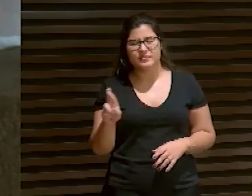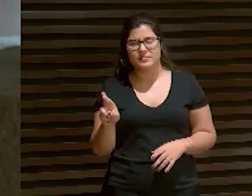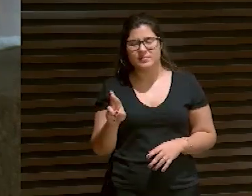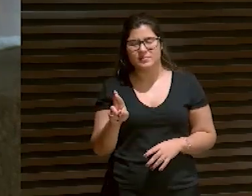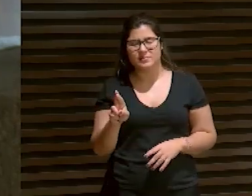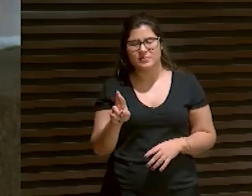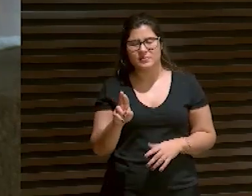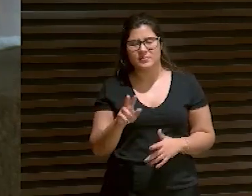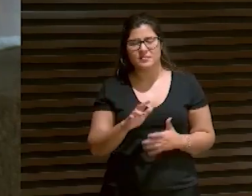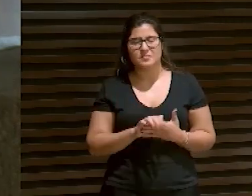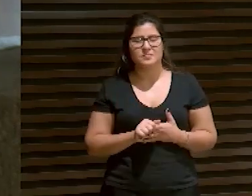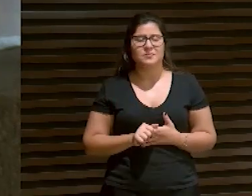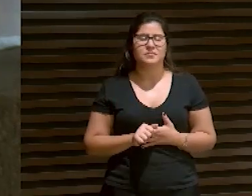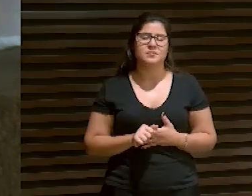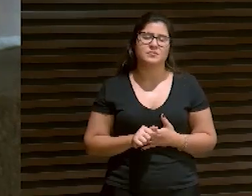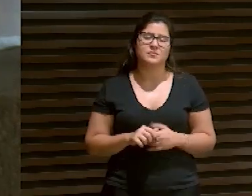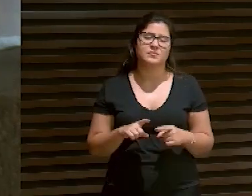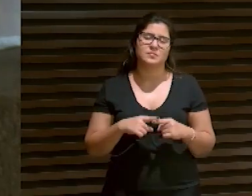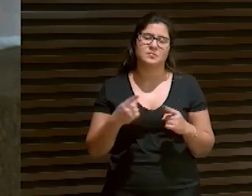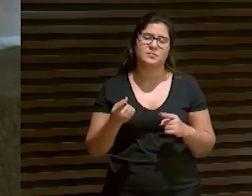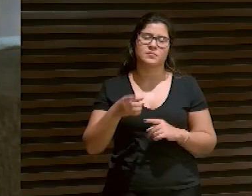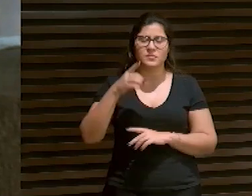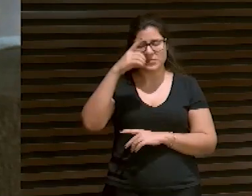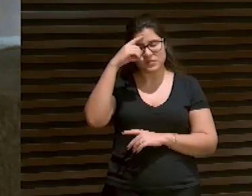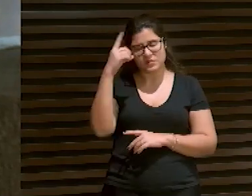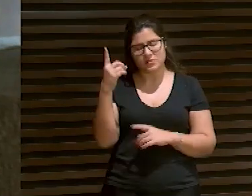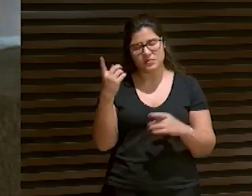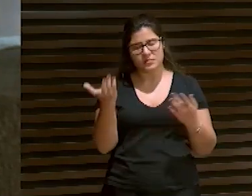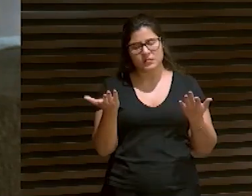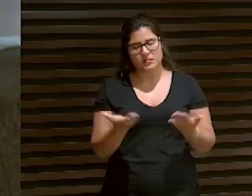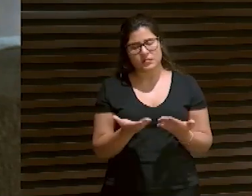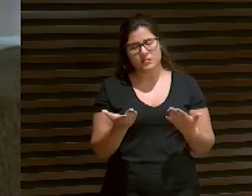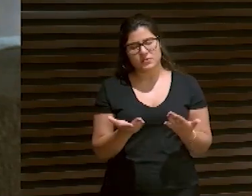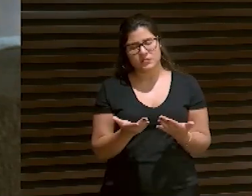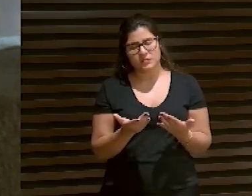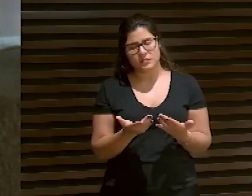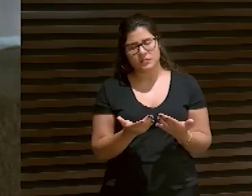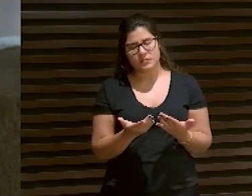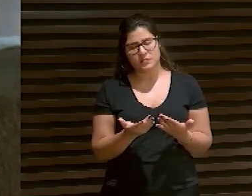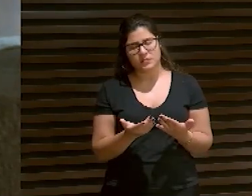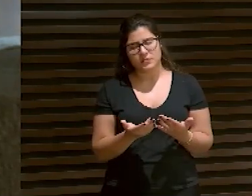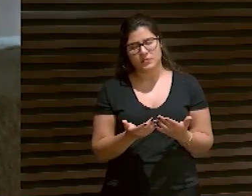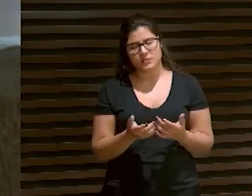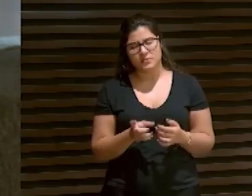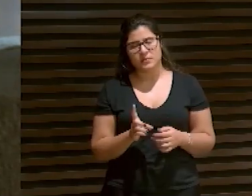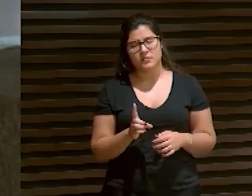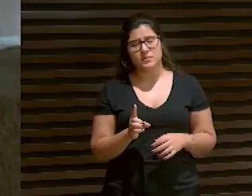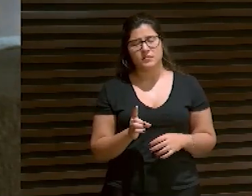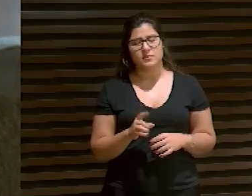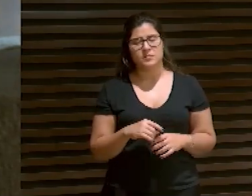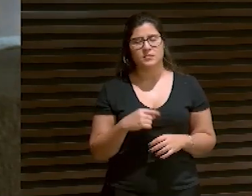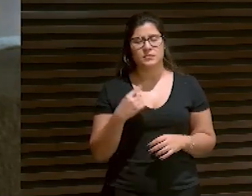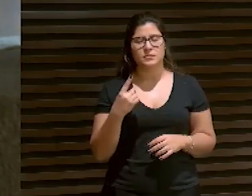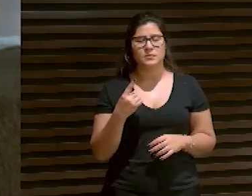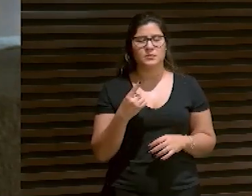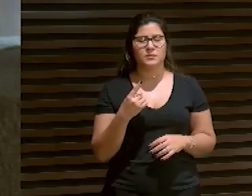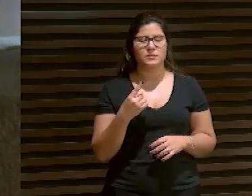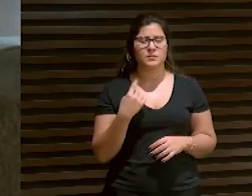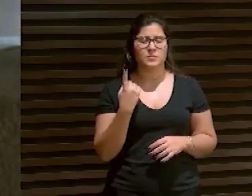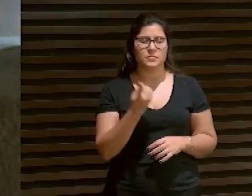más. Mas no dia de hoje, Pai, ainda assim entregamos o nosso coração ao